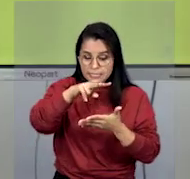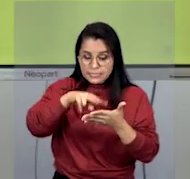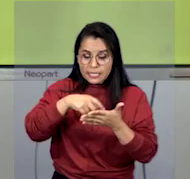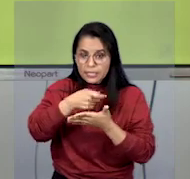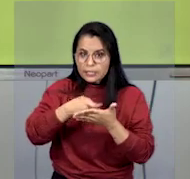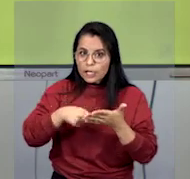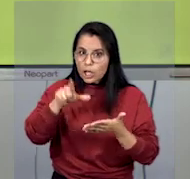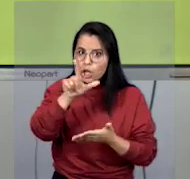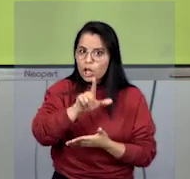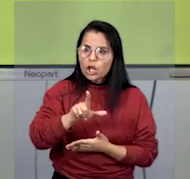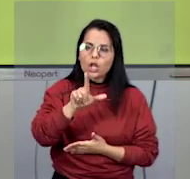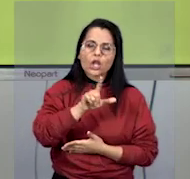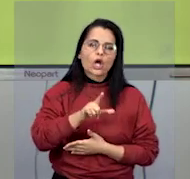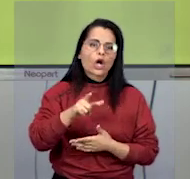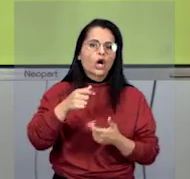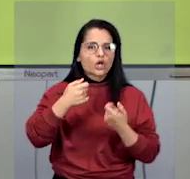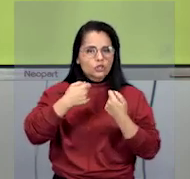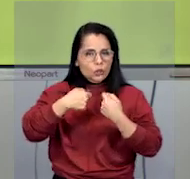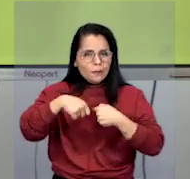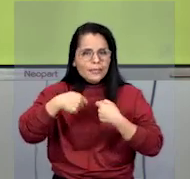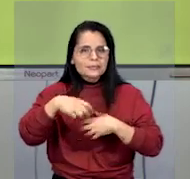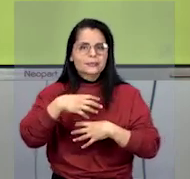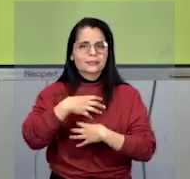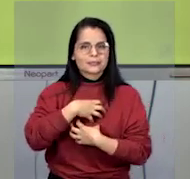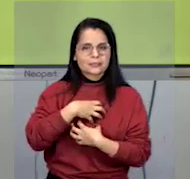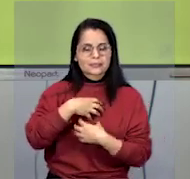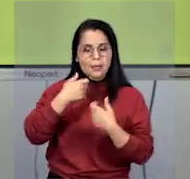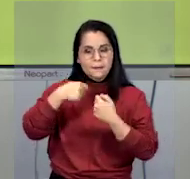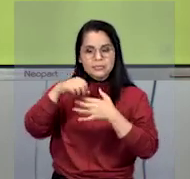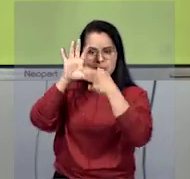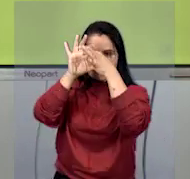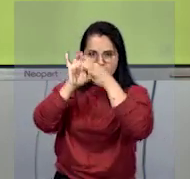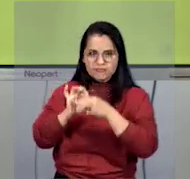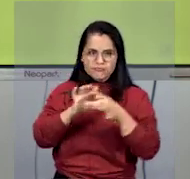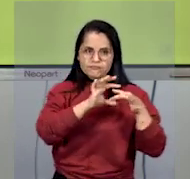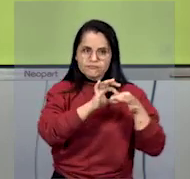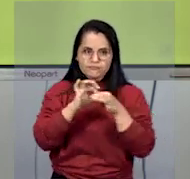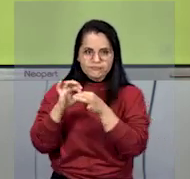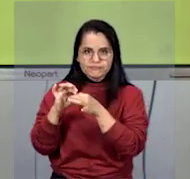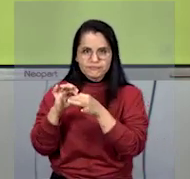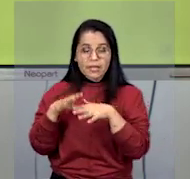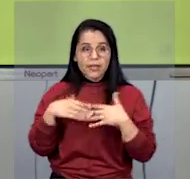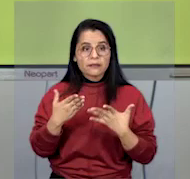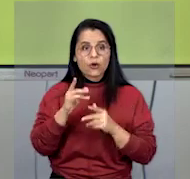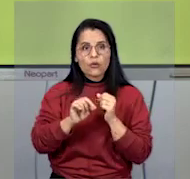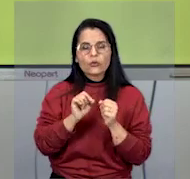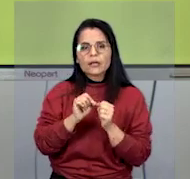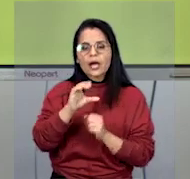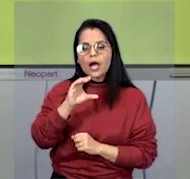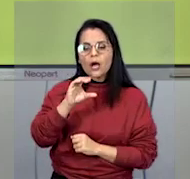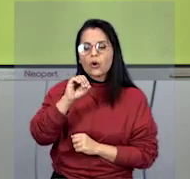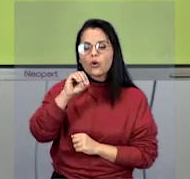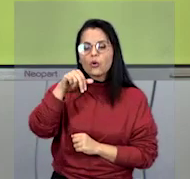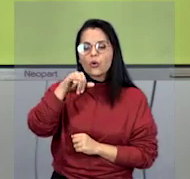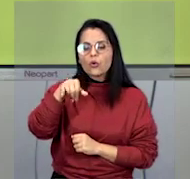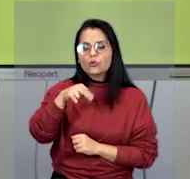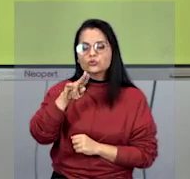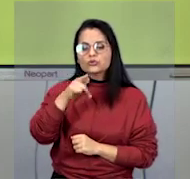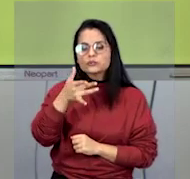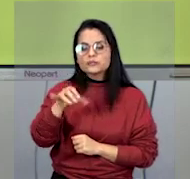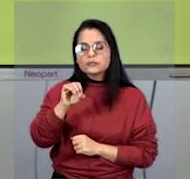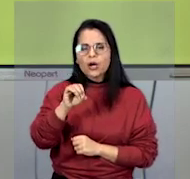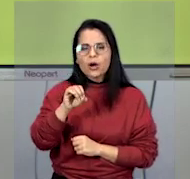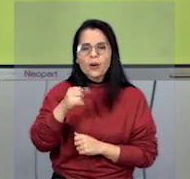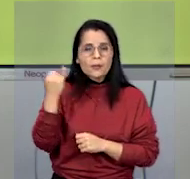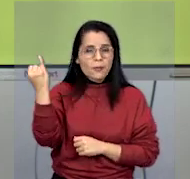texto, obviamente, ele tem que fazer sentido, tem que ter coerência e coesão. Né? Então, a conjunção ela é essencial, porque